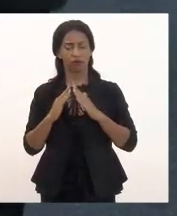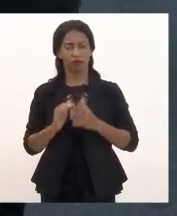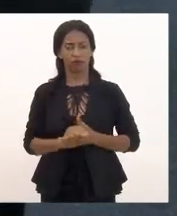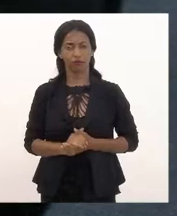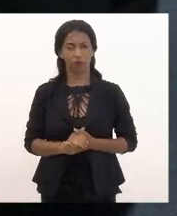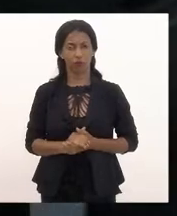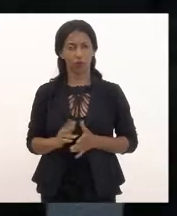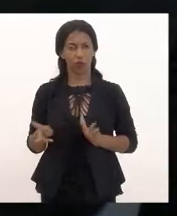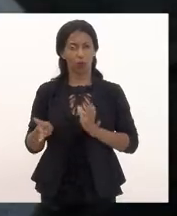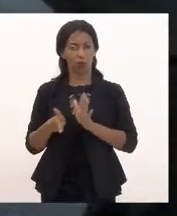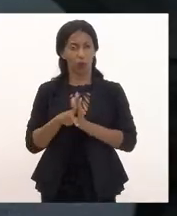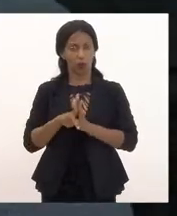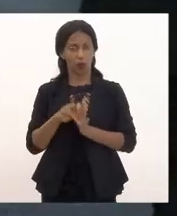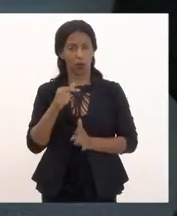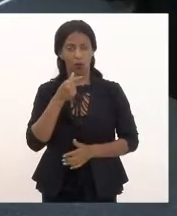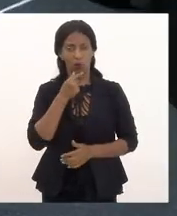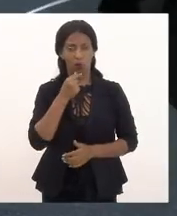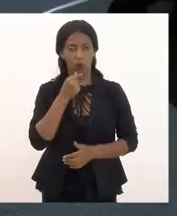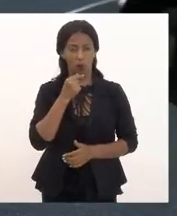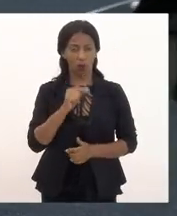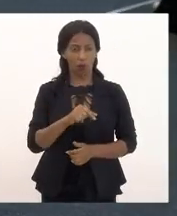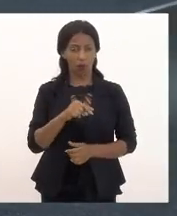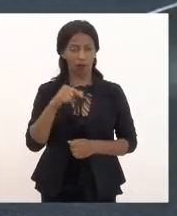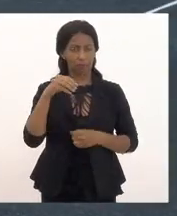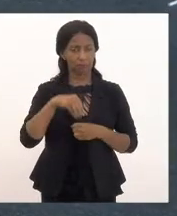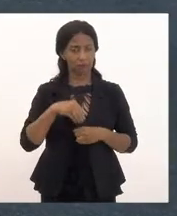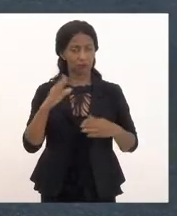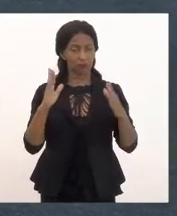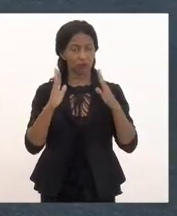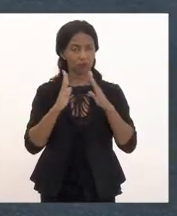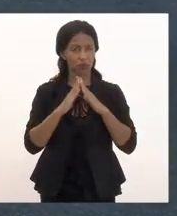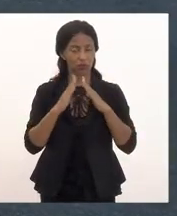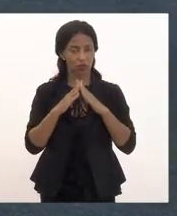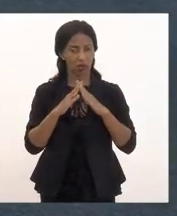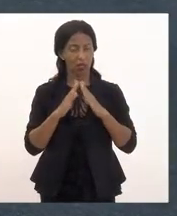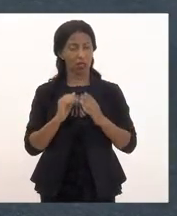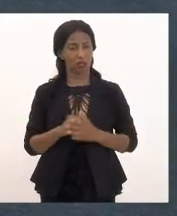O próprio marido, o próprio companheiro é que